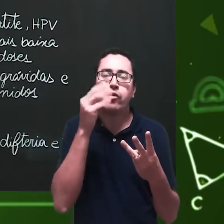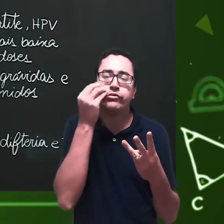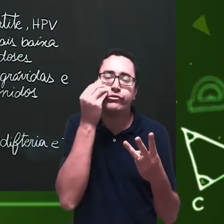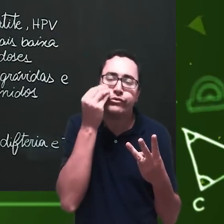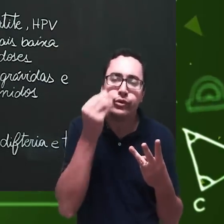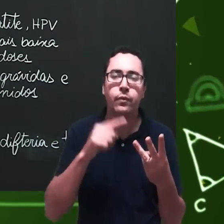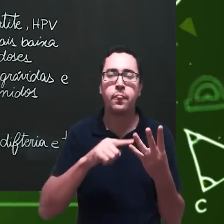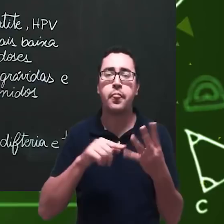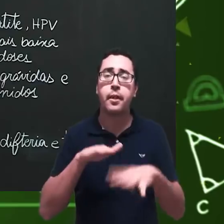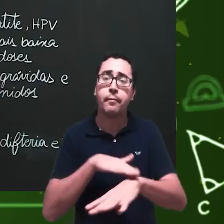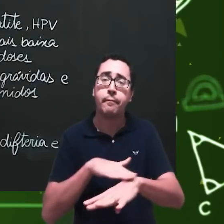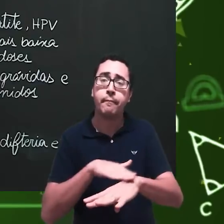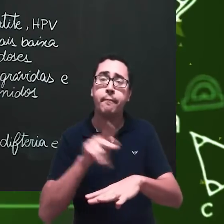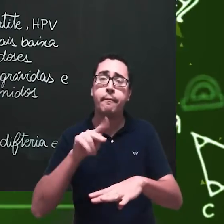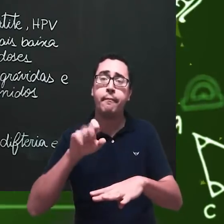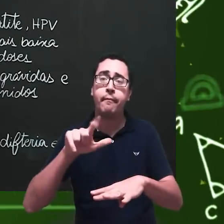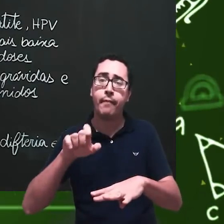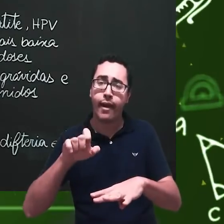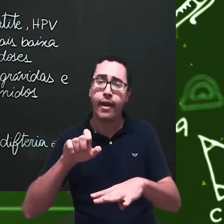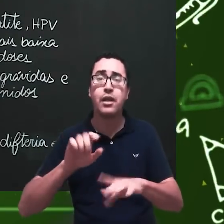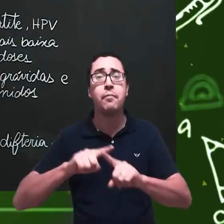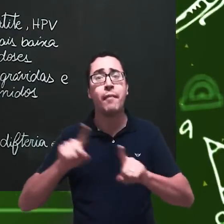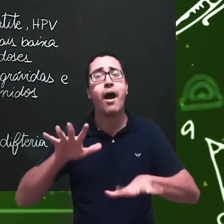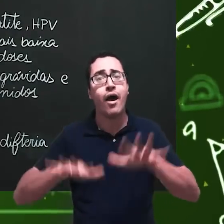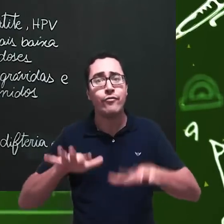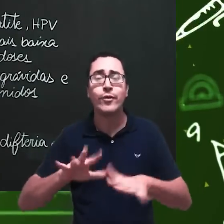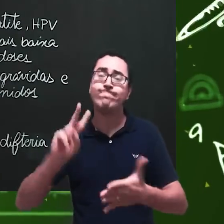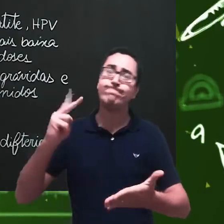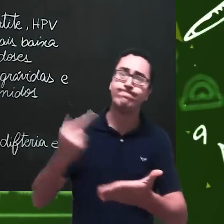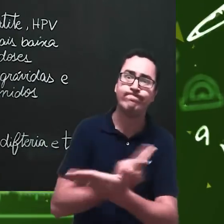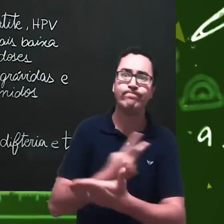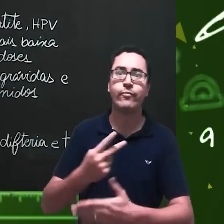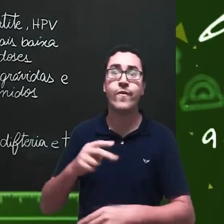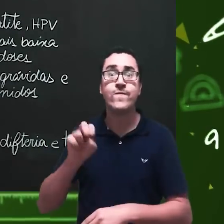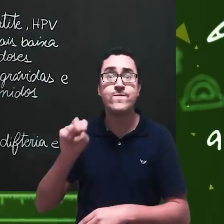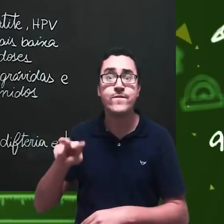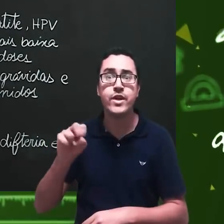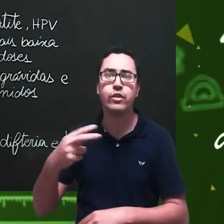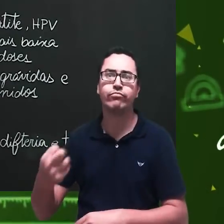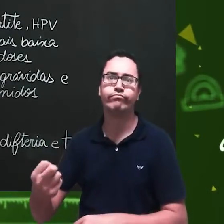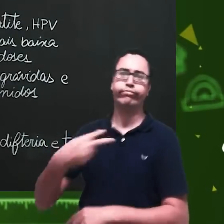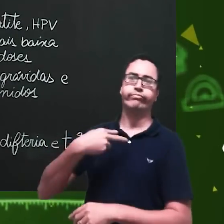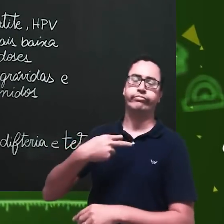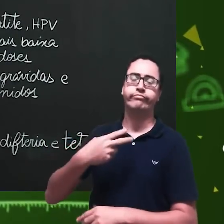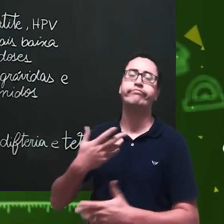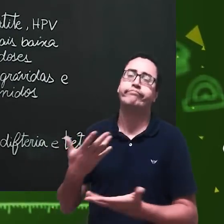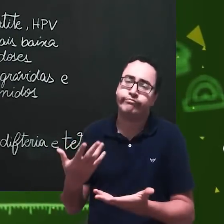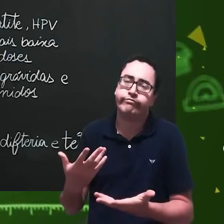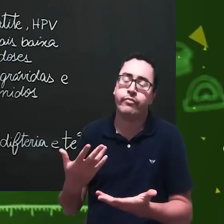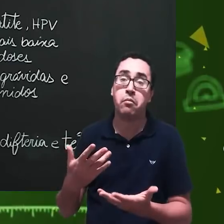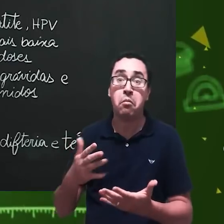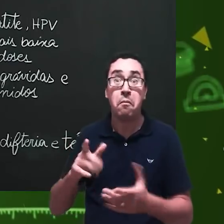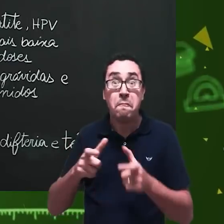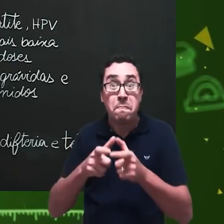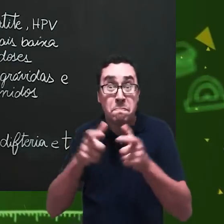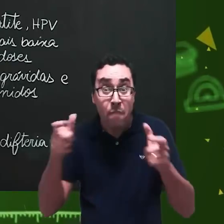vilõezinhos, os vírus, eles nos atacam. Toda vacina é de vírus? Não, mas a maioria delas sim. Existem vacinas